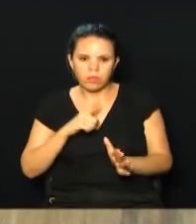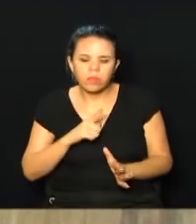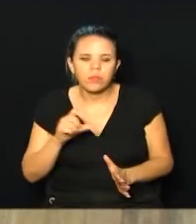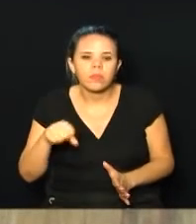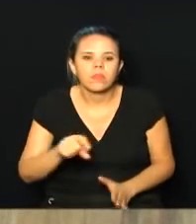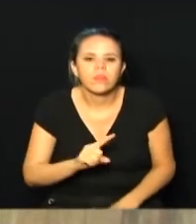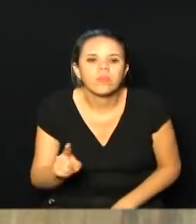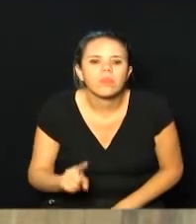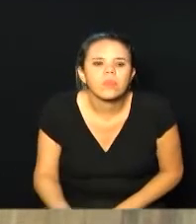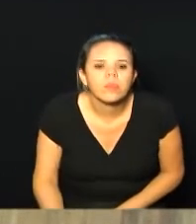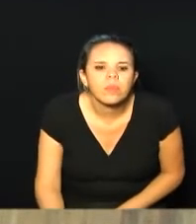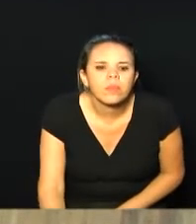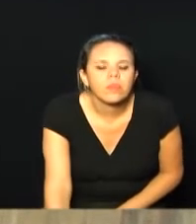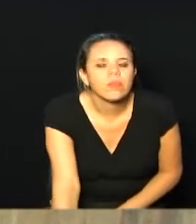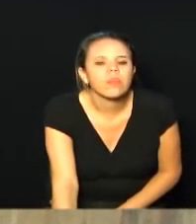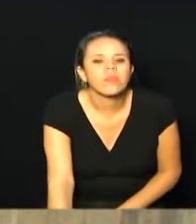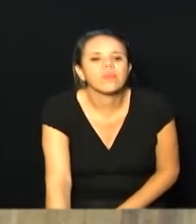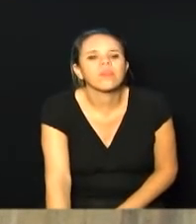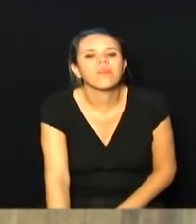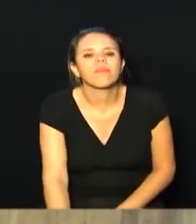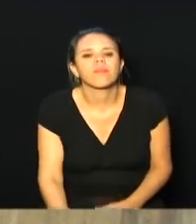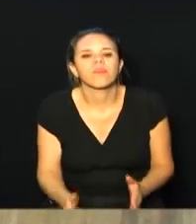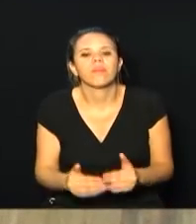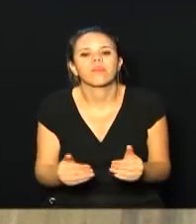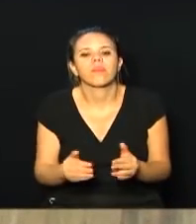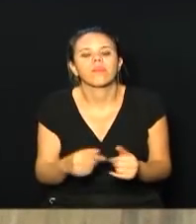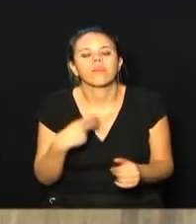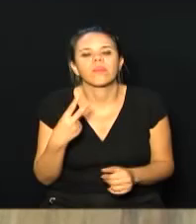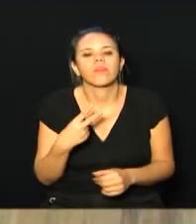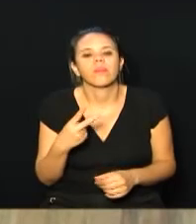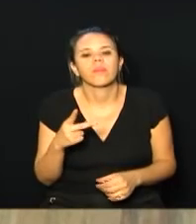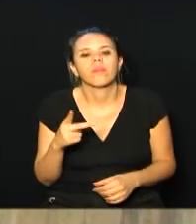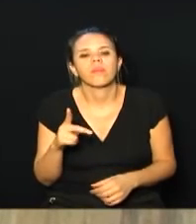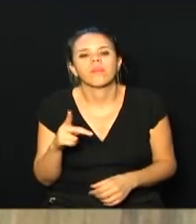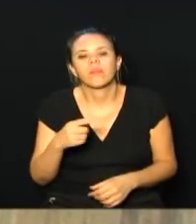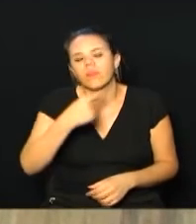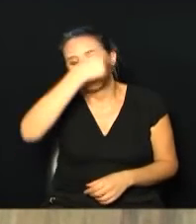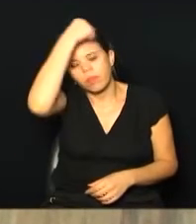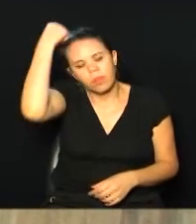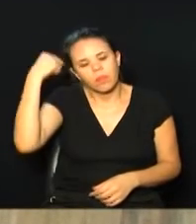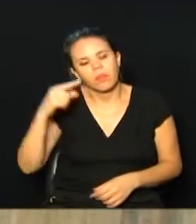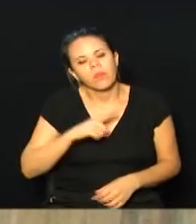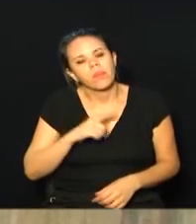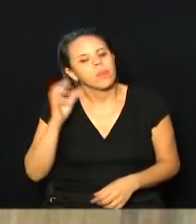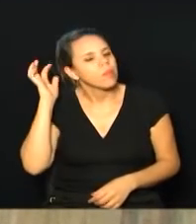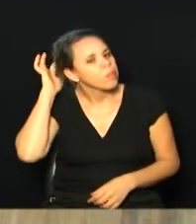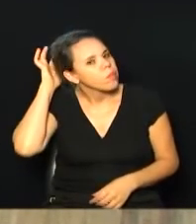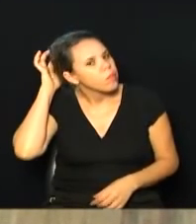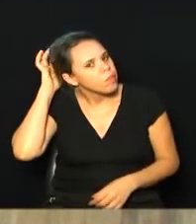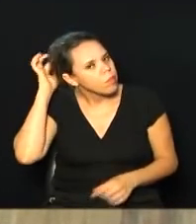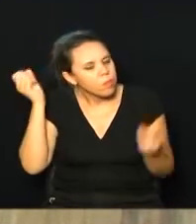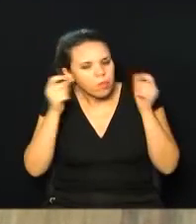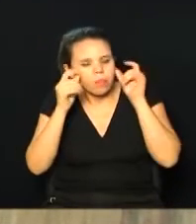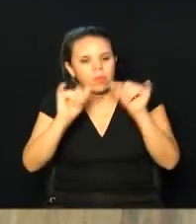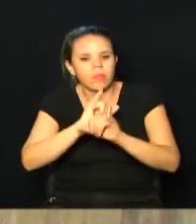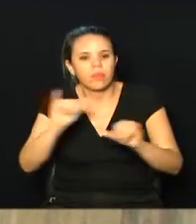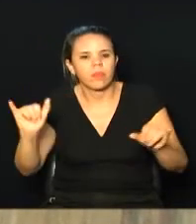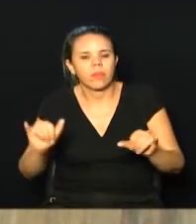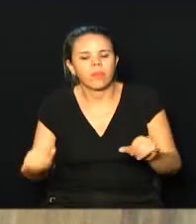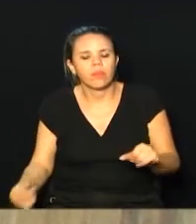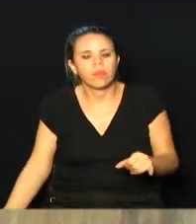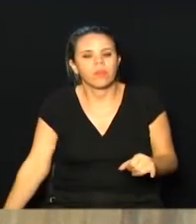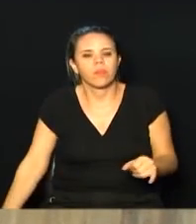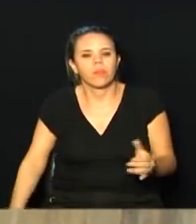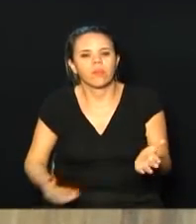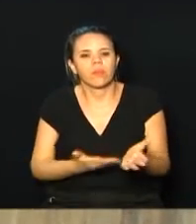não como o seu pedido e do vereador Paulo Gaspar, para que a gente tenha aí esses alertas de como